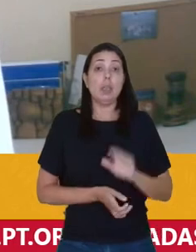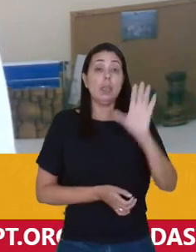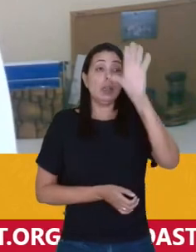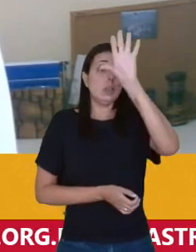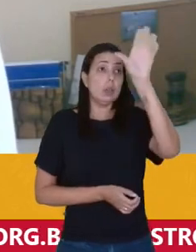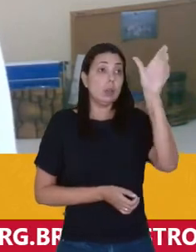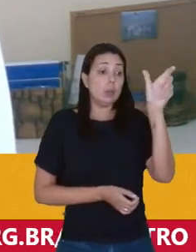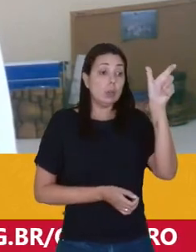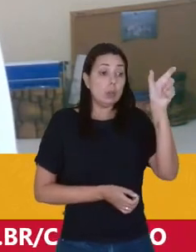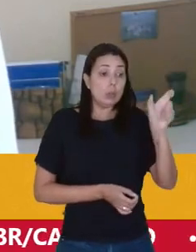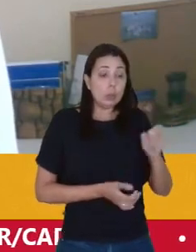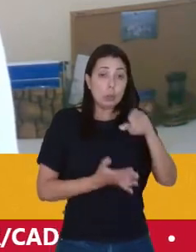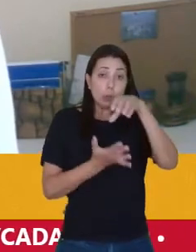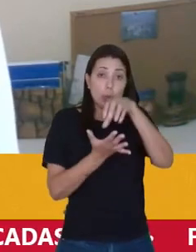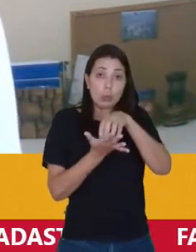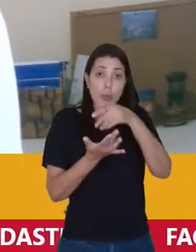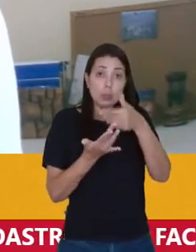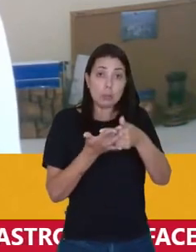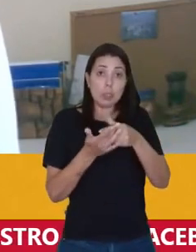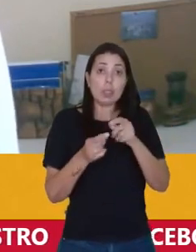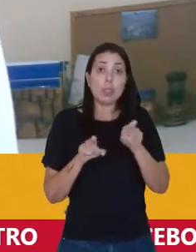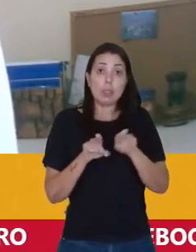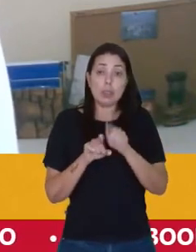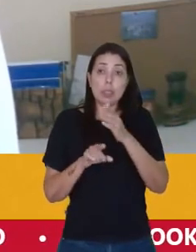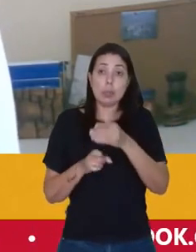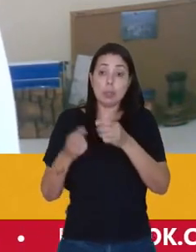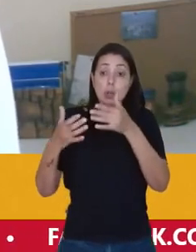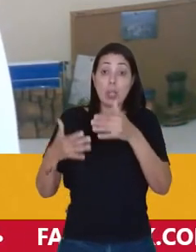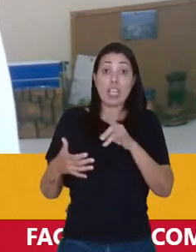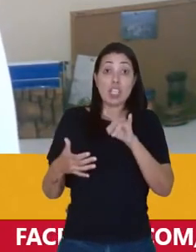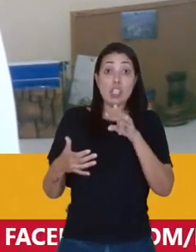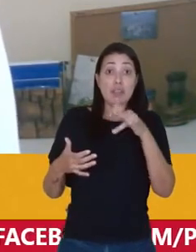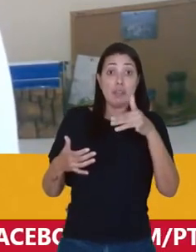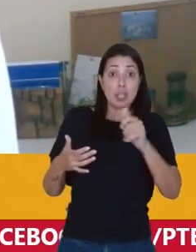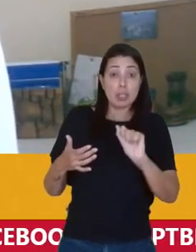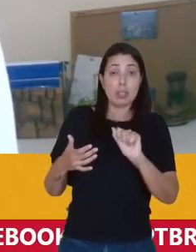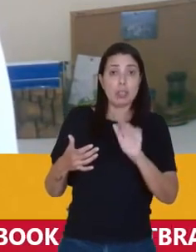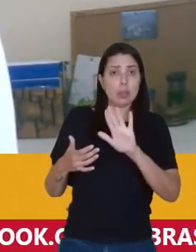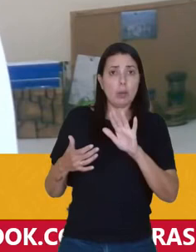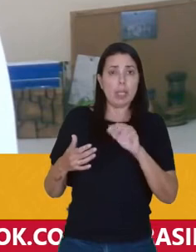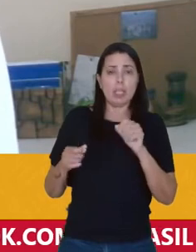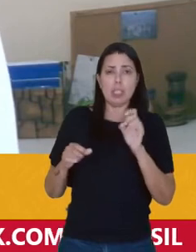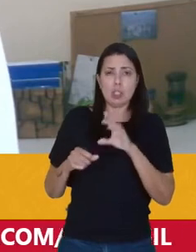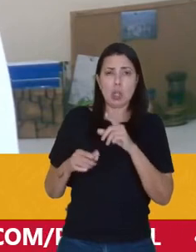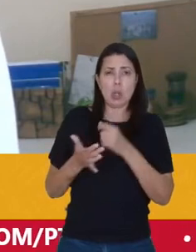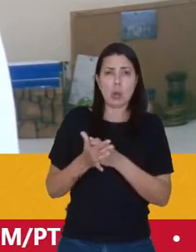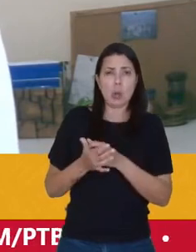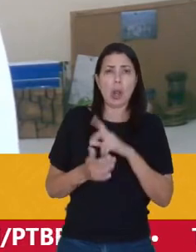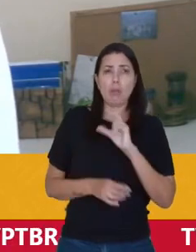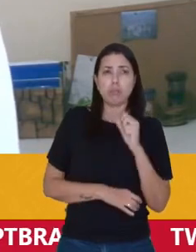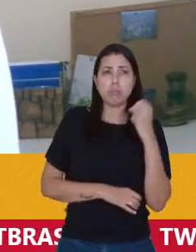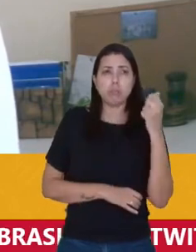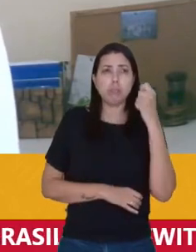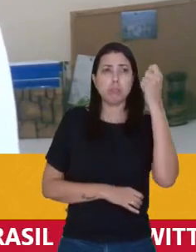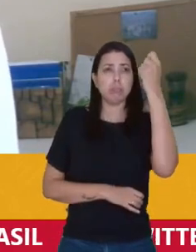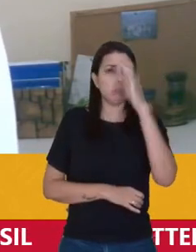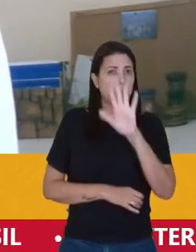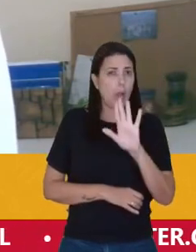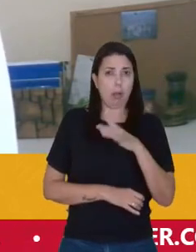né, isso não, como diz a Givânia, né, isso não é acidente, isso não é incidente, isso não